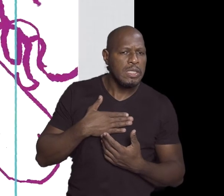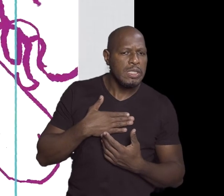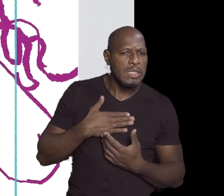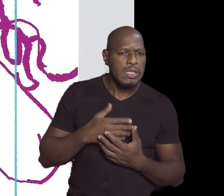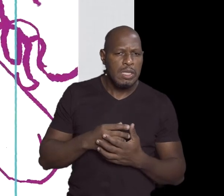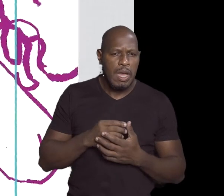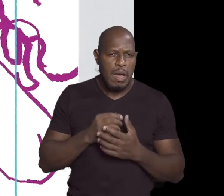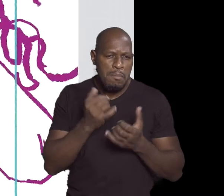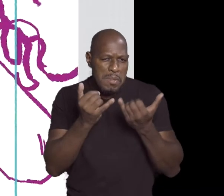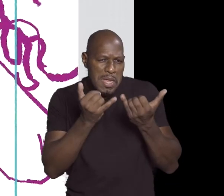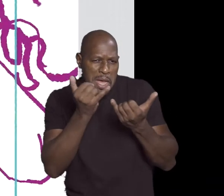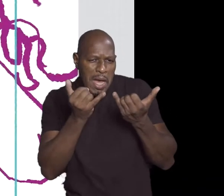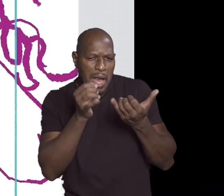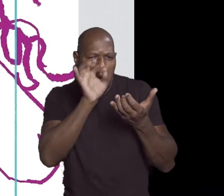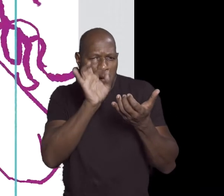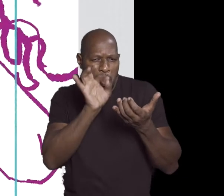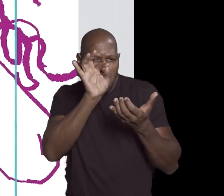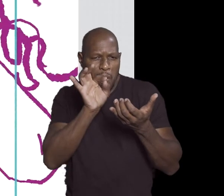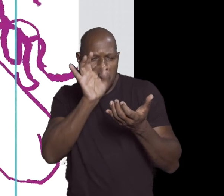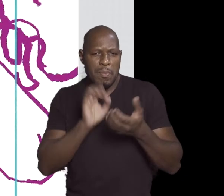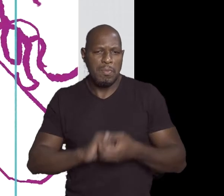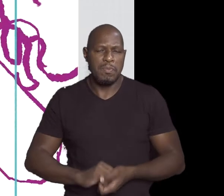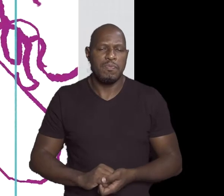brincar com os